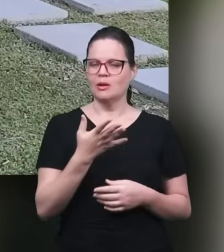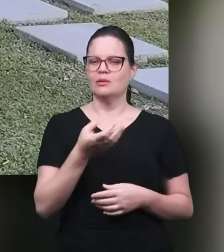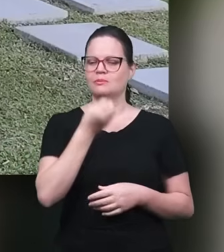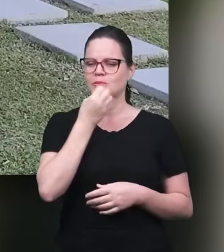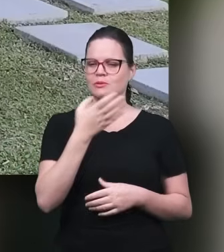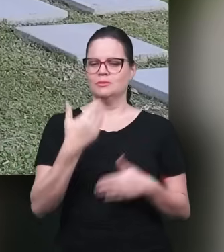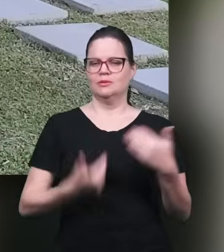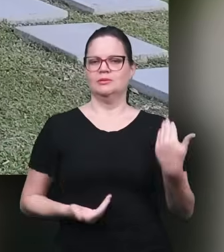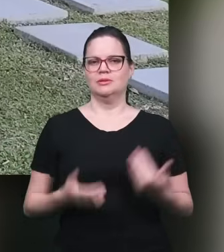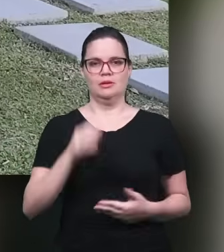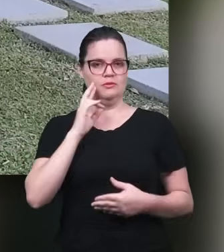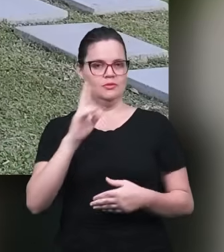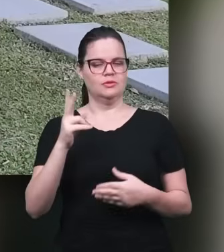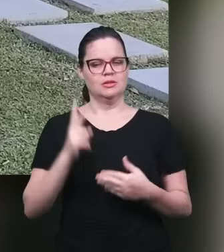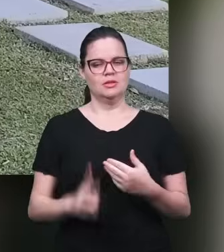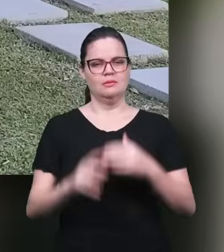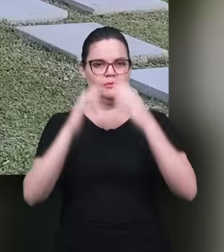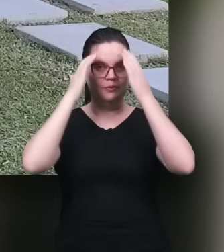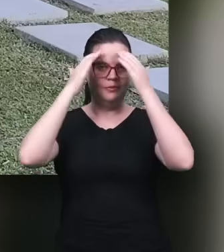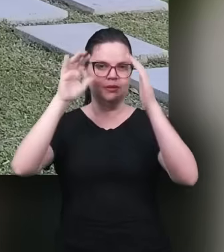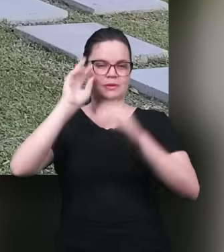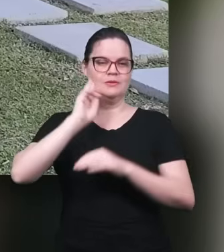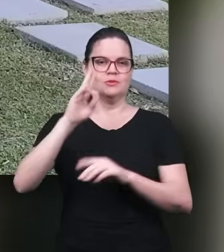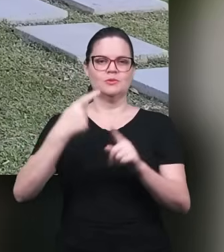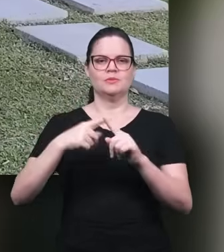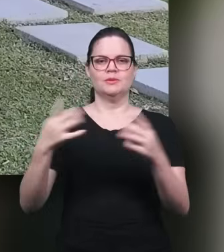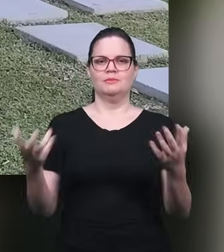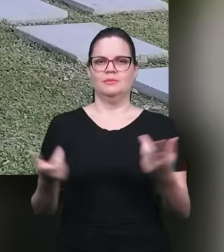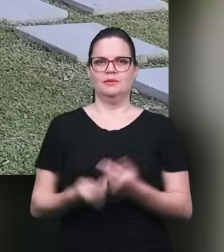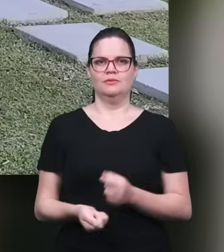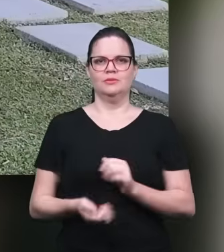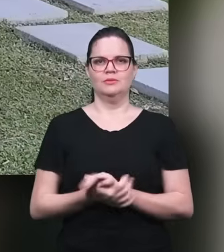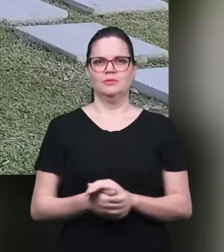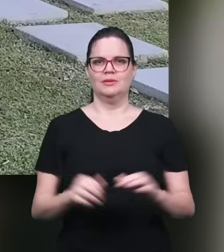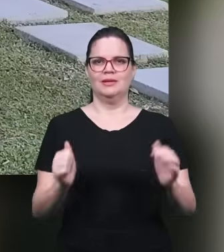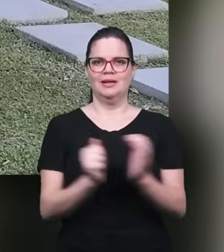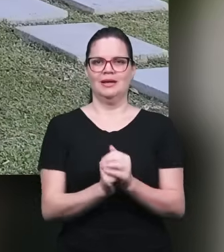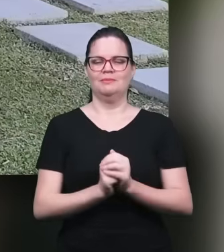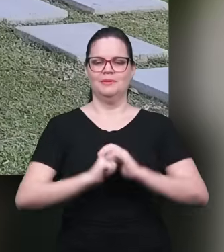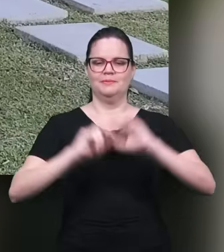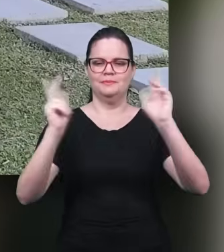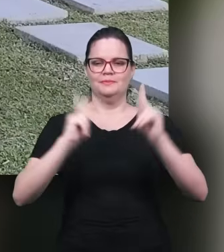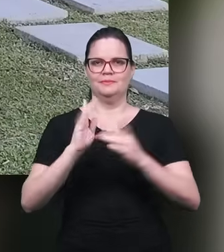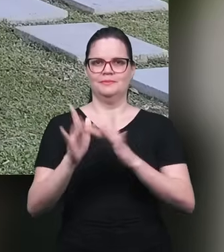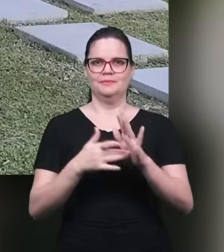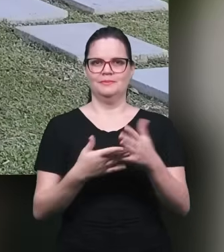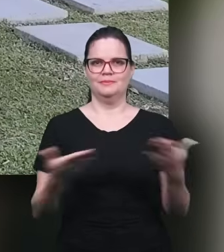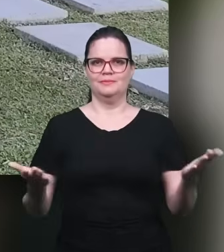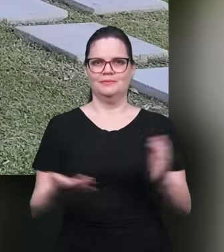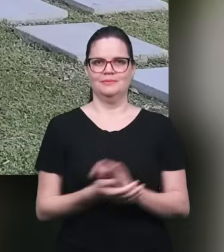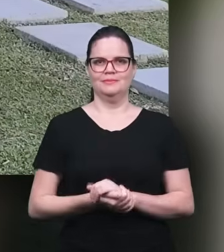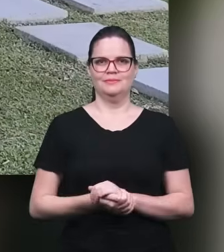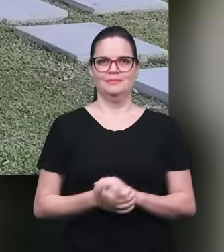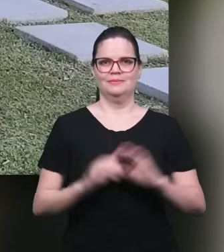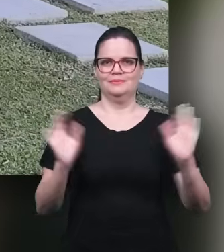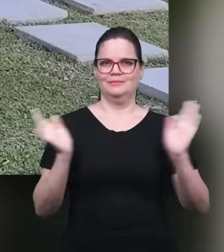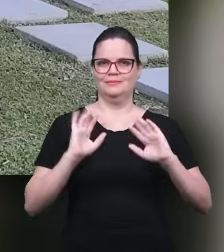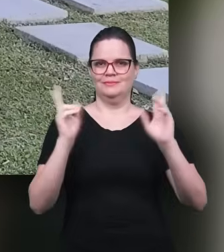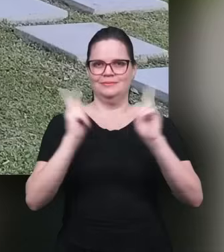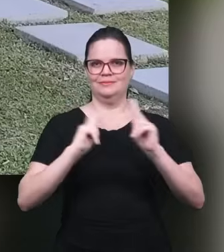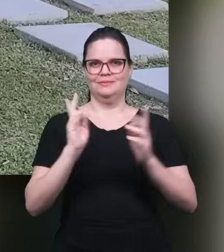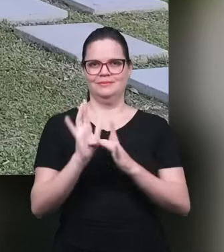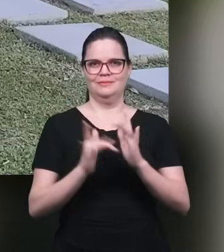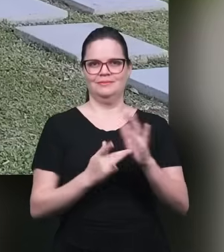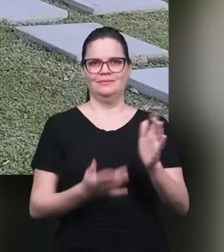ao Senhor, andar em obediência, porque Ele é maravilhoso. Amém, irmãos? A paz do Senhor Jesus. A paz do